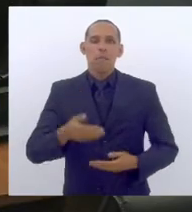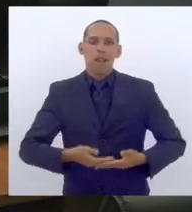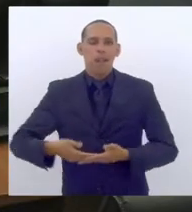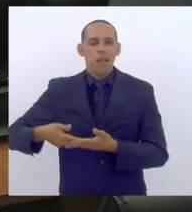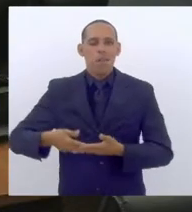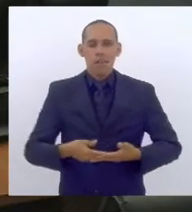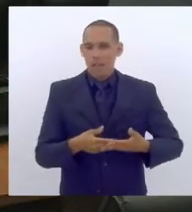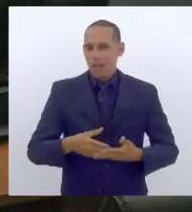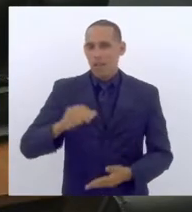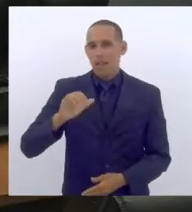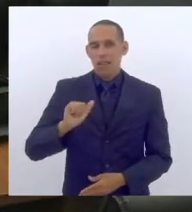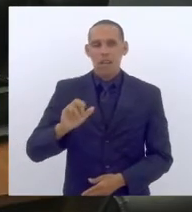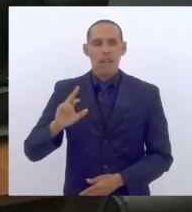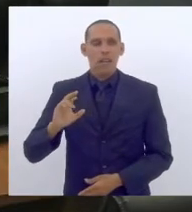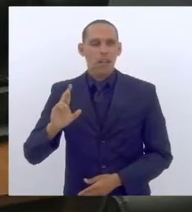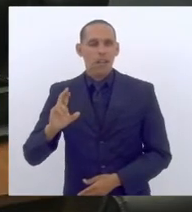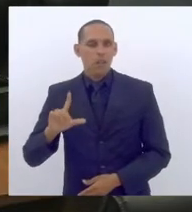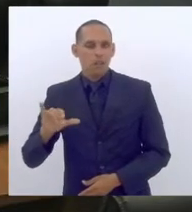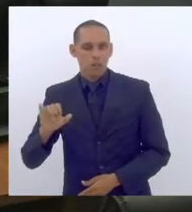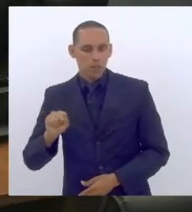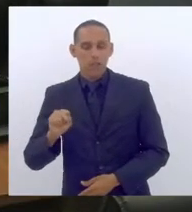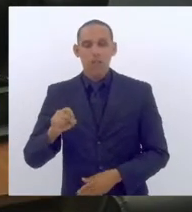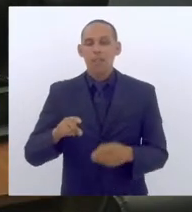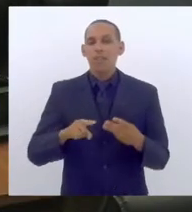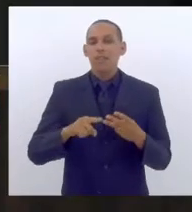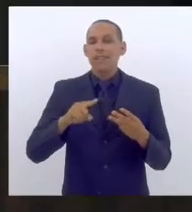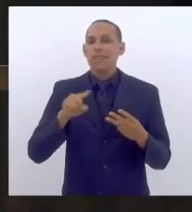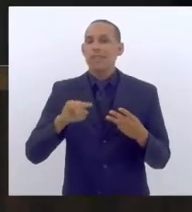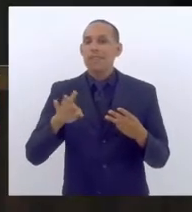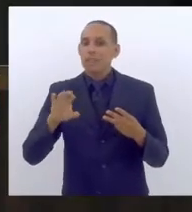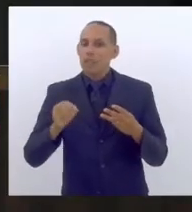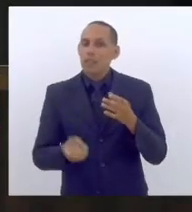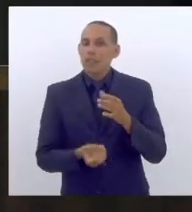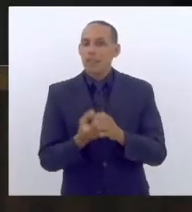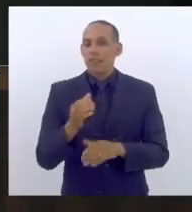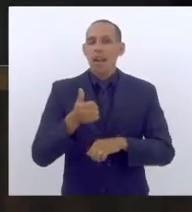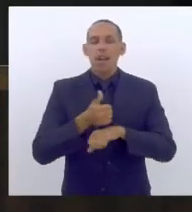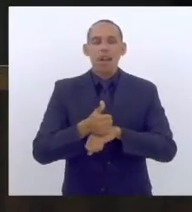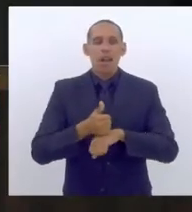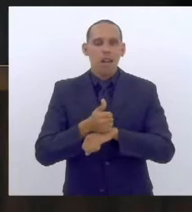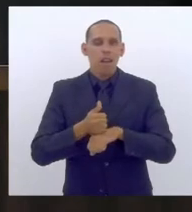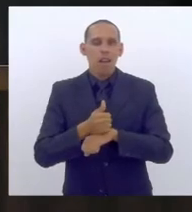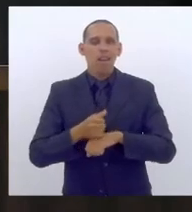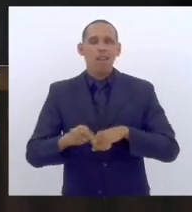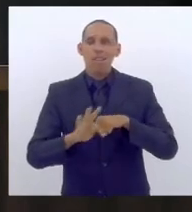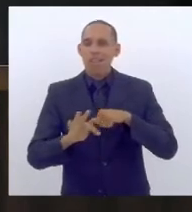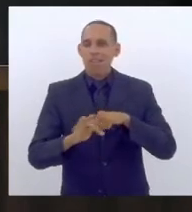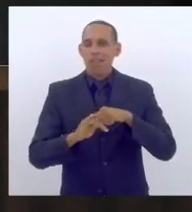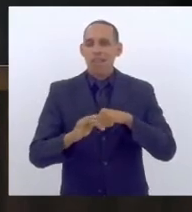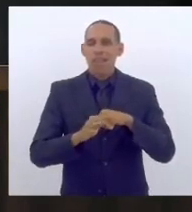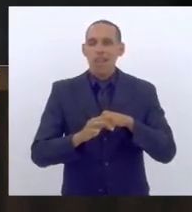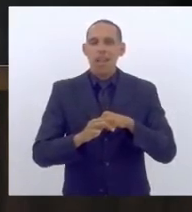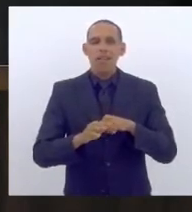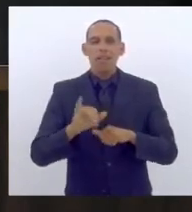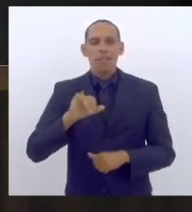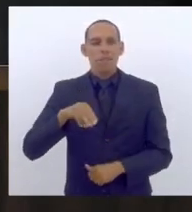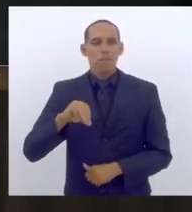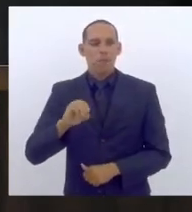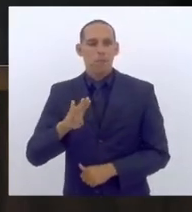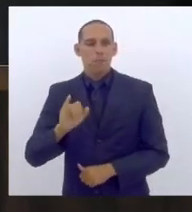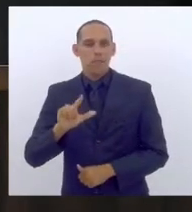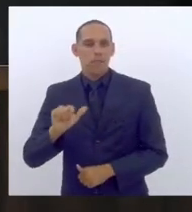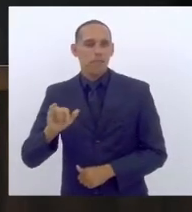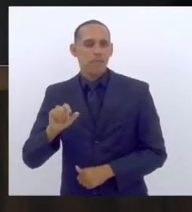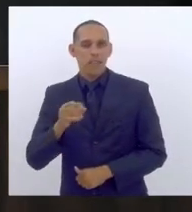izido isido que autoriza Poder Executivo a criar cargo de técnico de imobilizações Ortopédica no quadro de pessoal da área